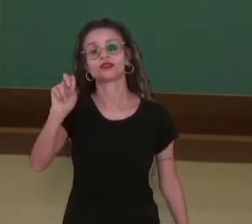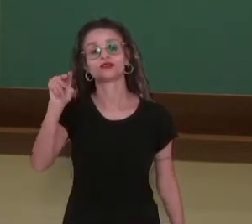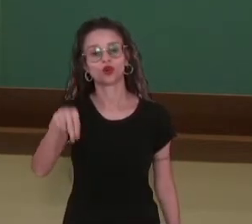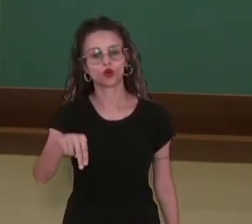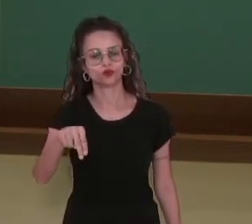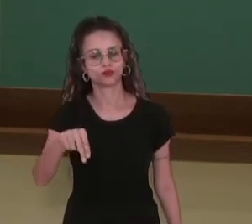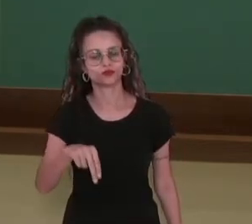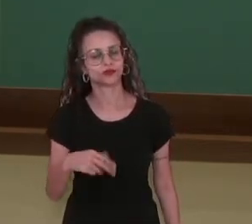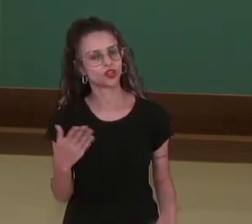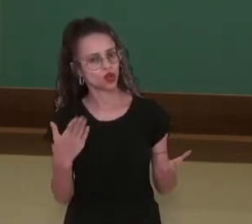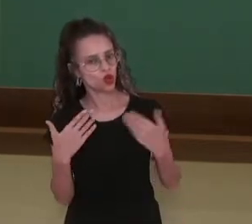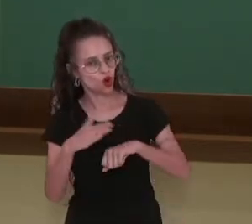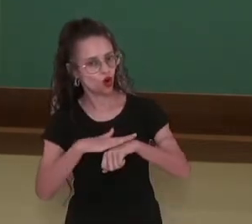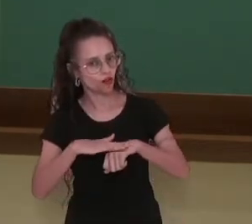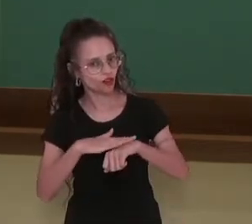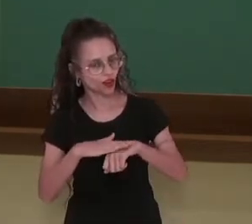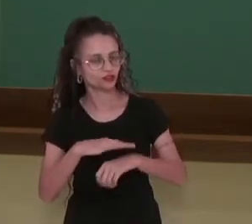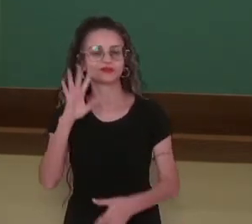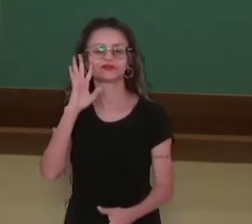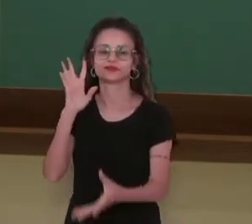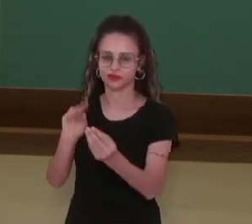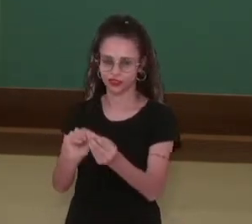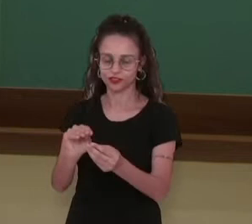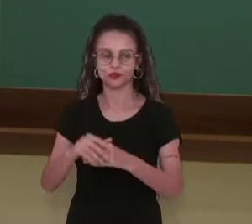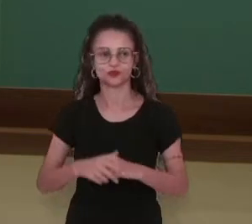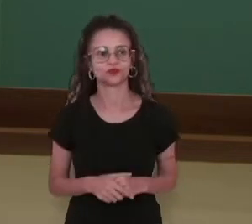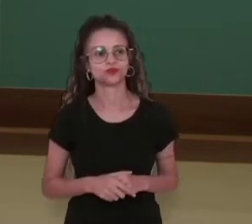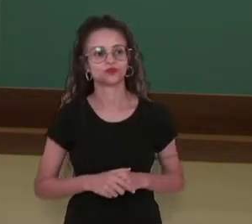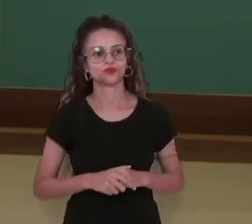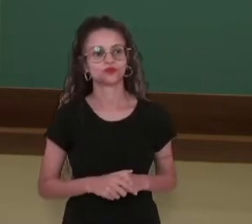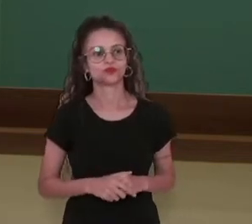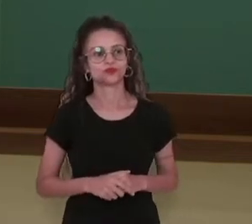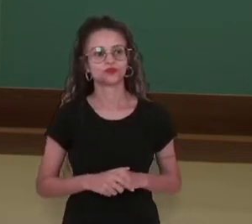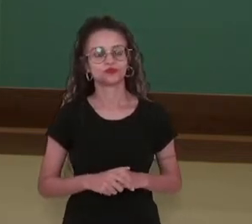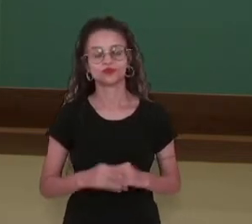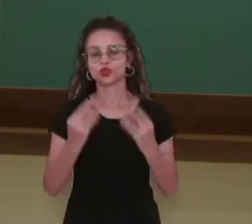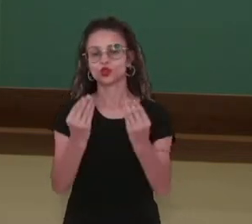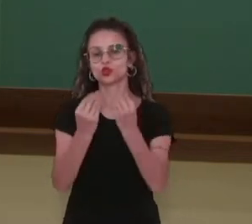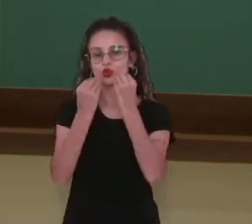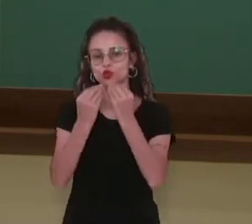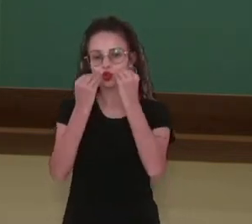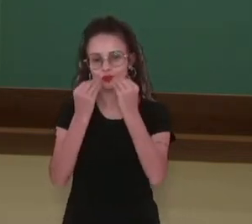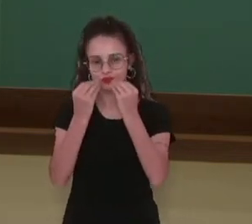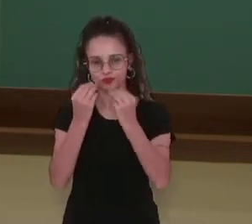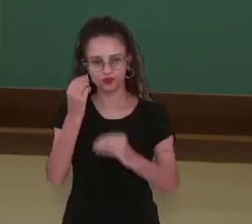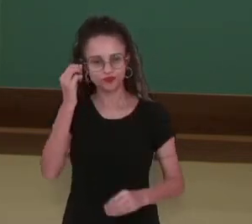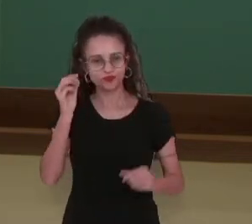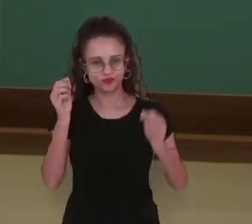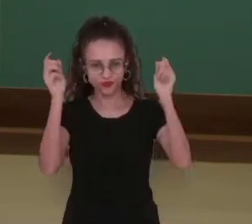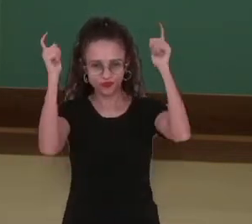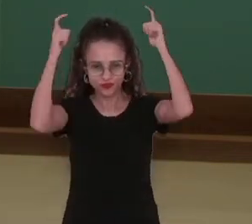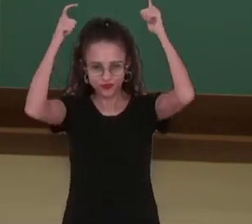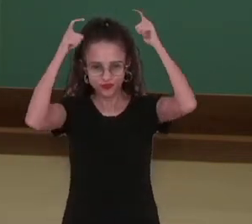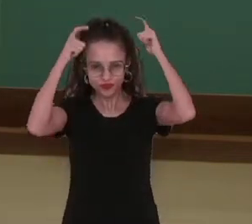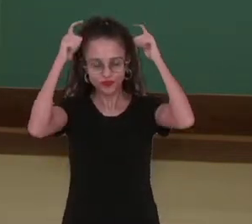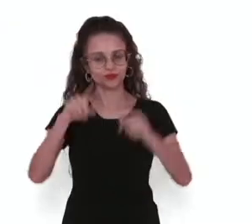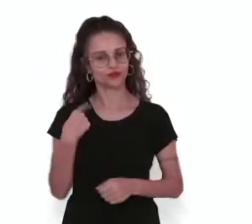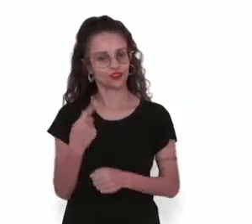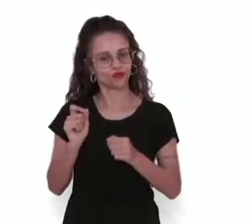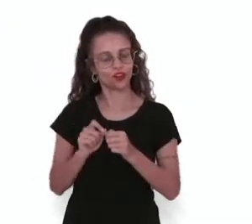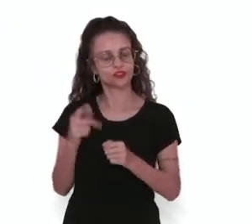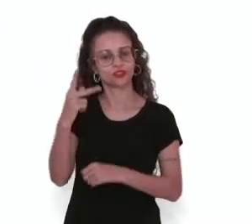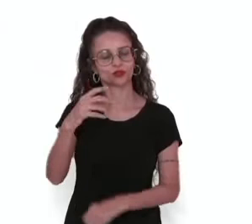a gente conversa, a gente se entende. Do Burger King, a gente faz do seu jeito.